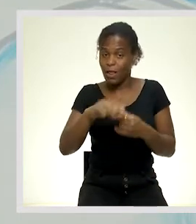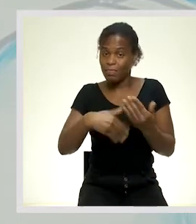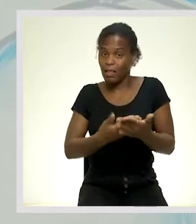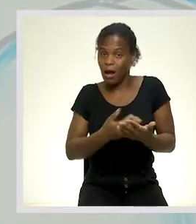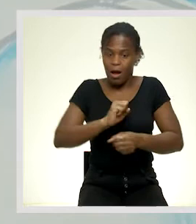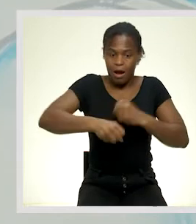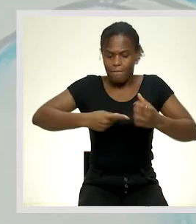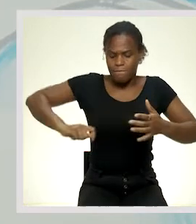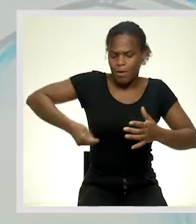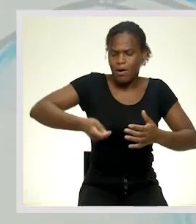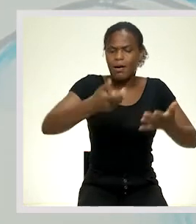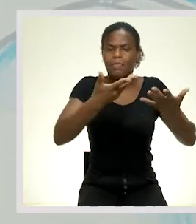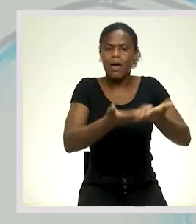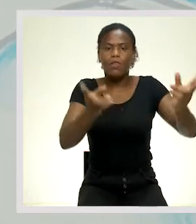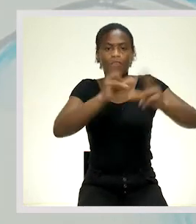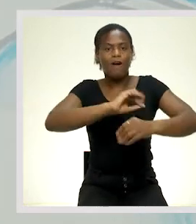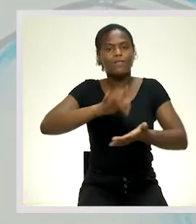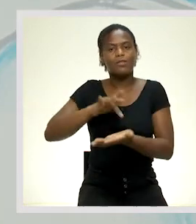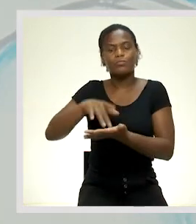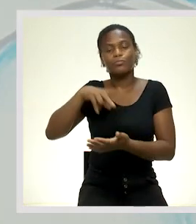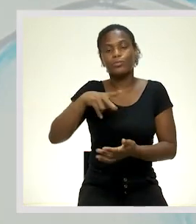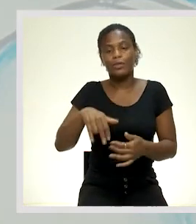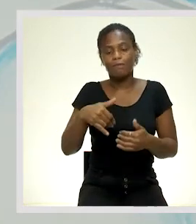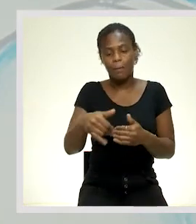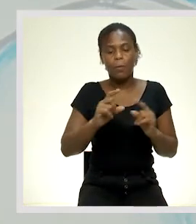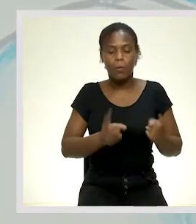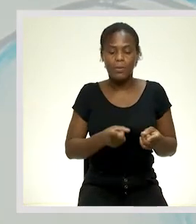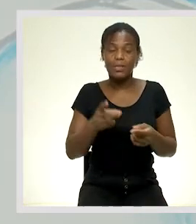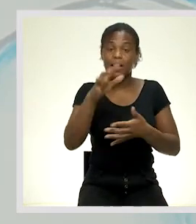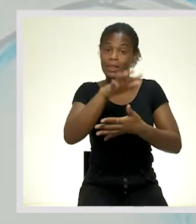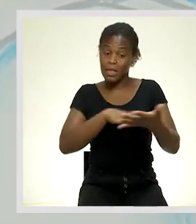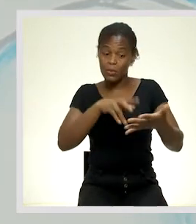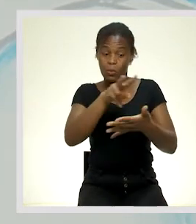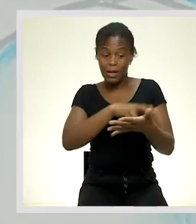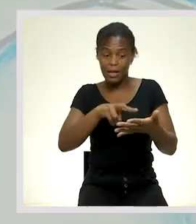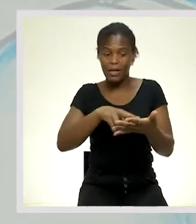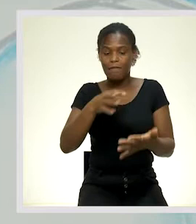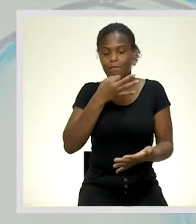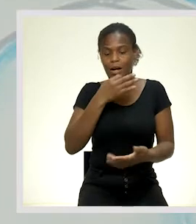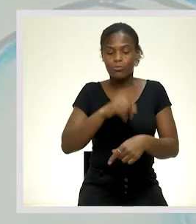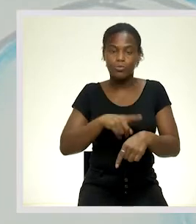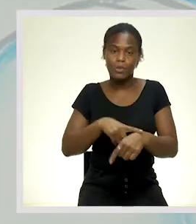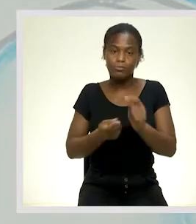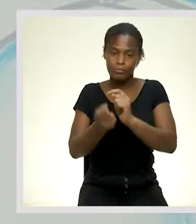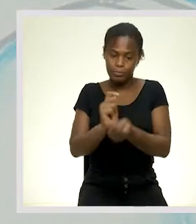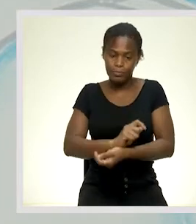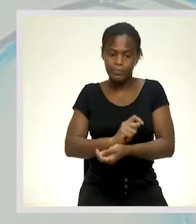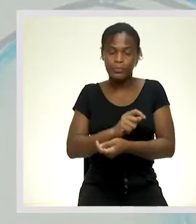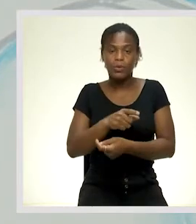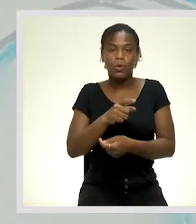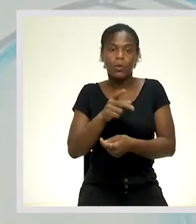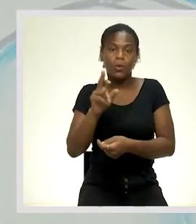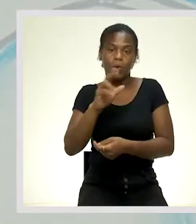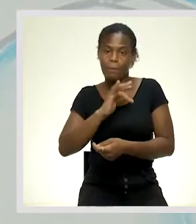dar uma nova pujança à literatura portuguesa. Vamos começar por ler um texto que nos fala desse momento de transição